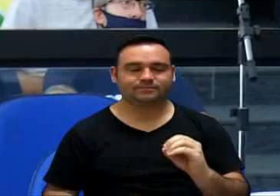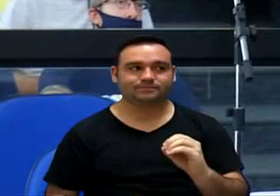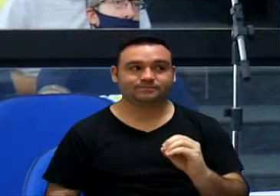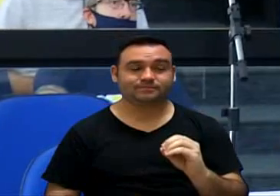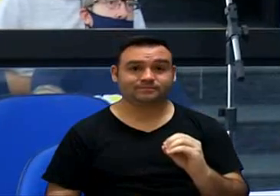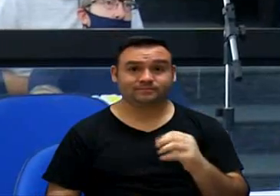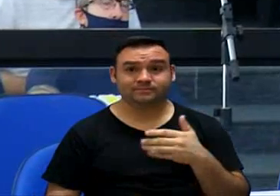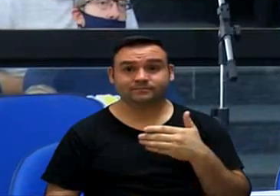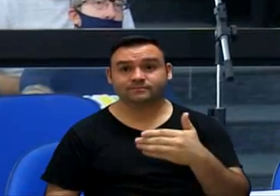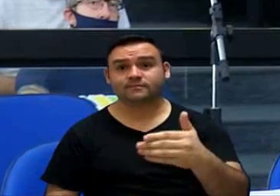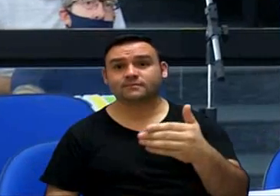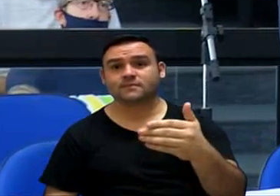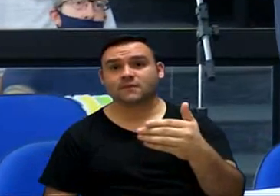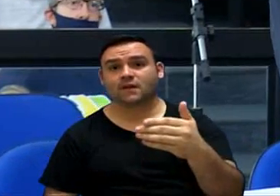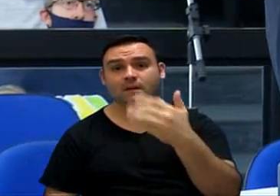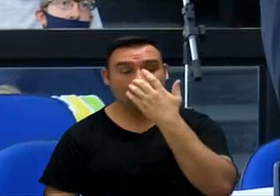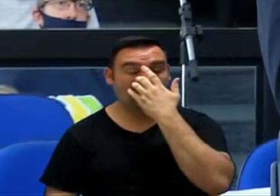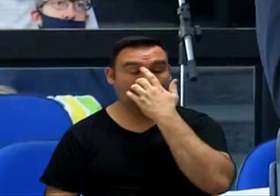ser